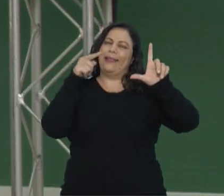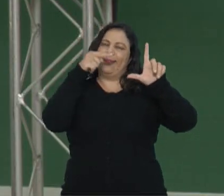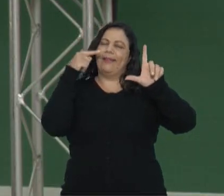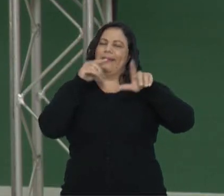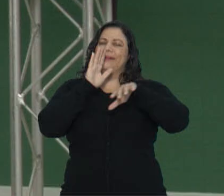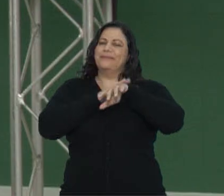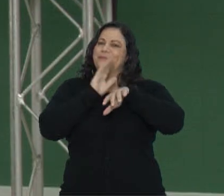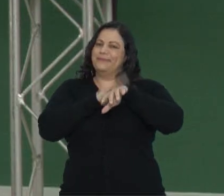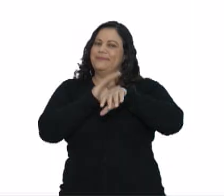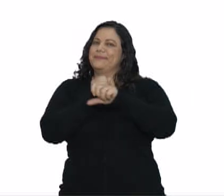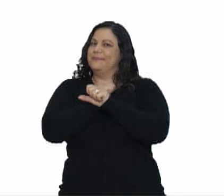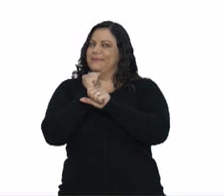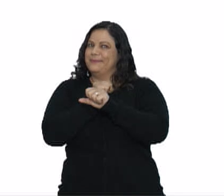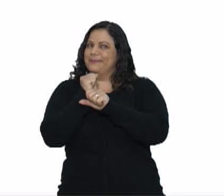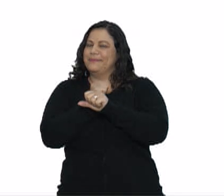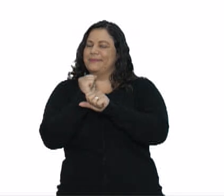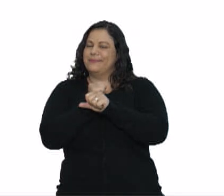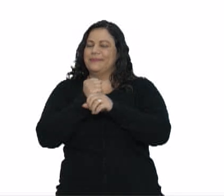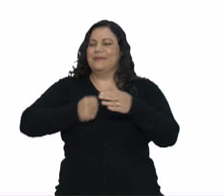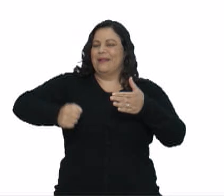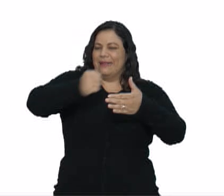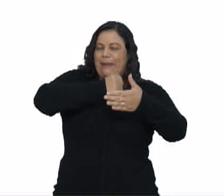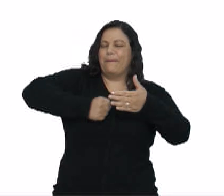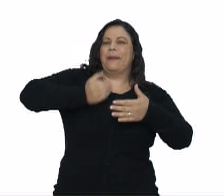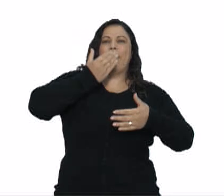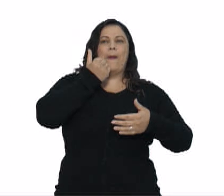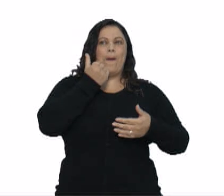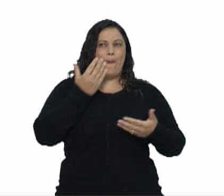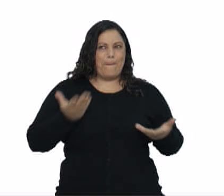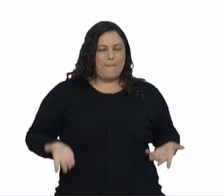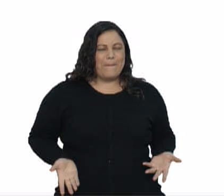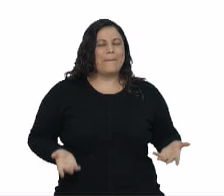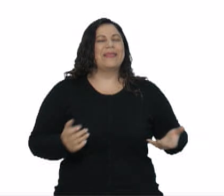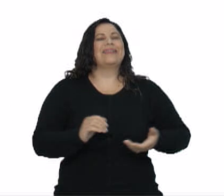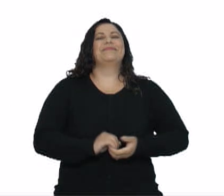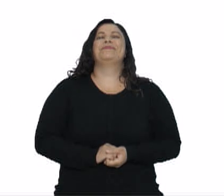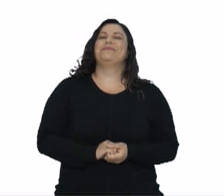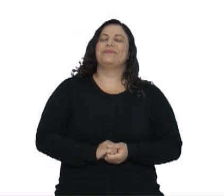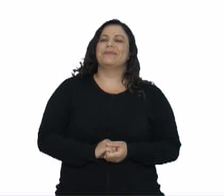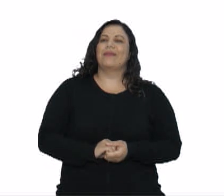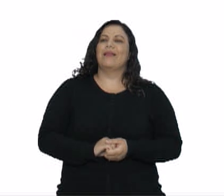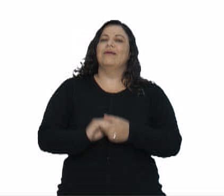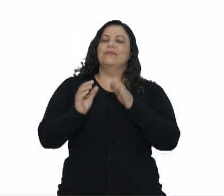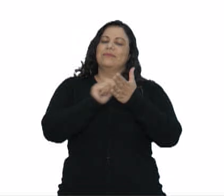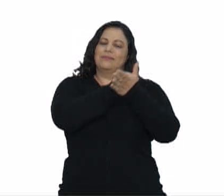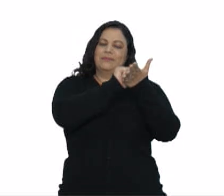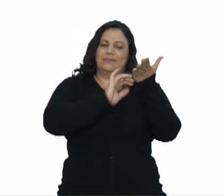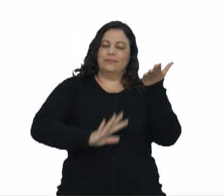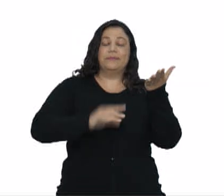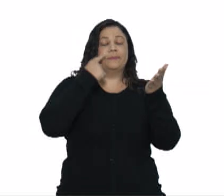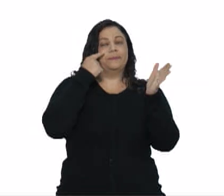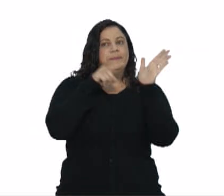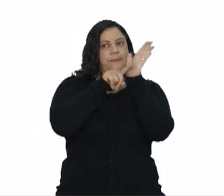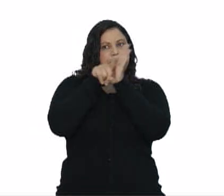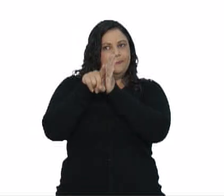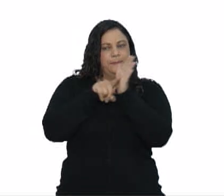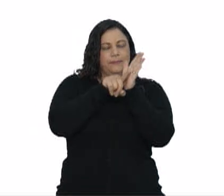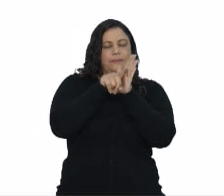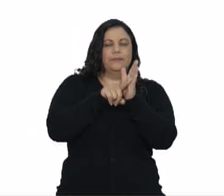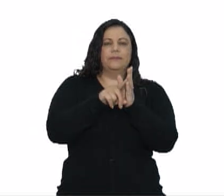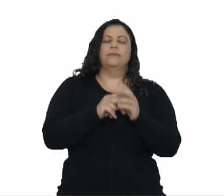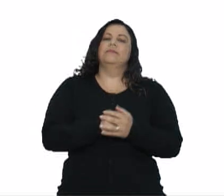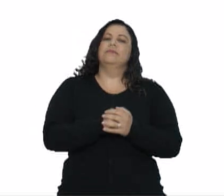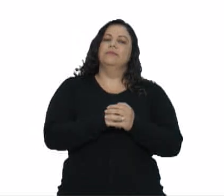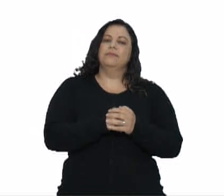merenda. Escreva sobre a relação do mestre Ataíde com Antônio Francisco Lisboa, em seguida pesquise obras dele, recorte no seu caderno,